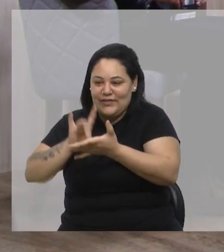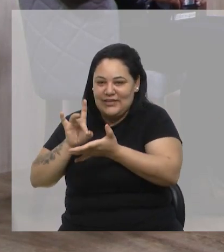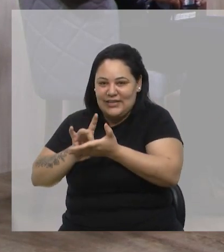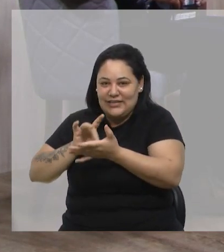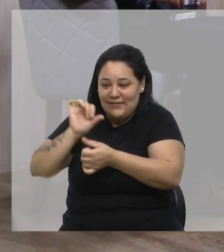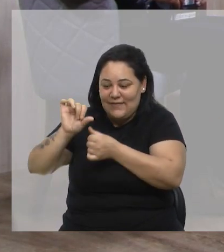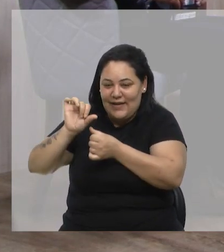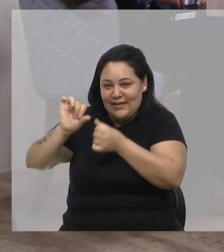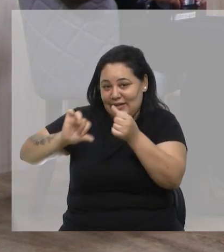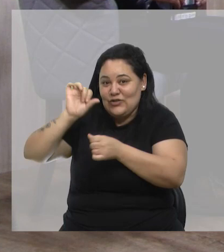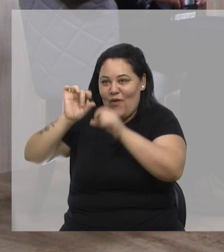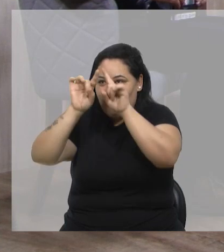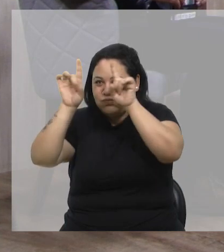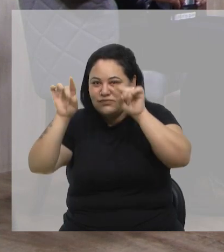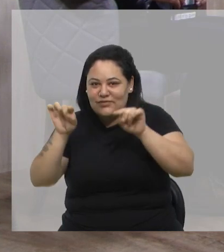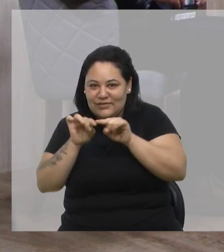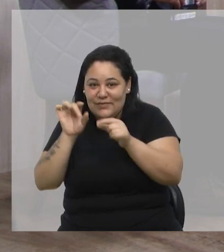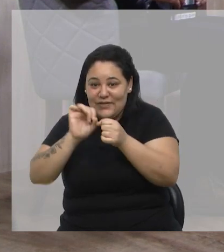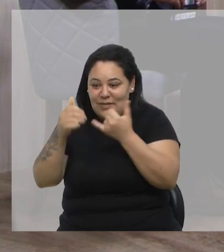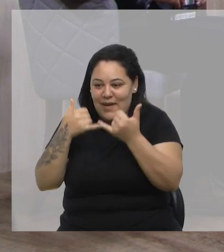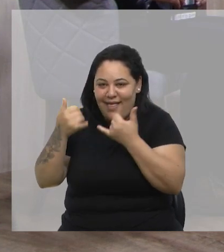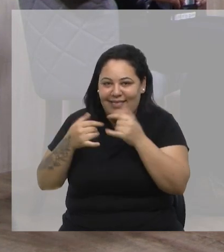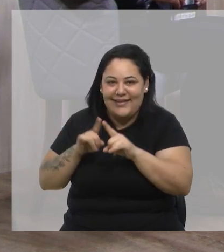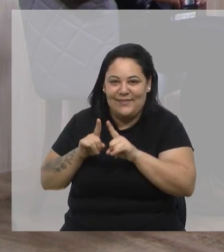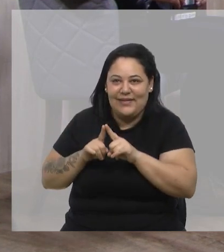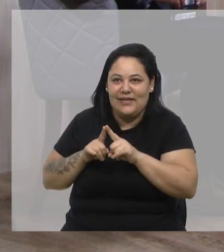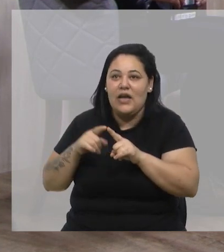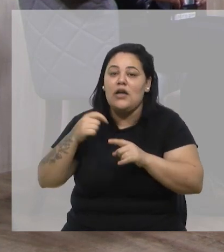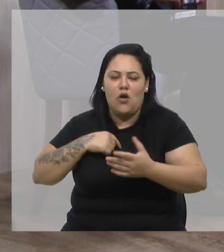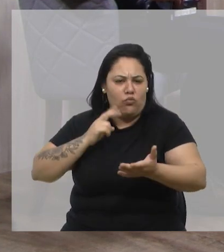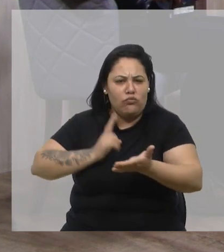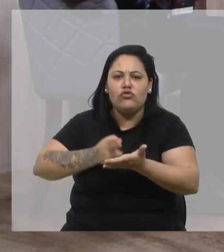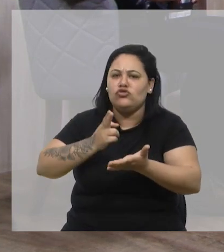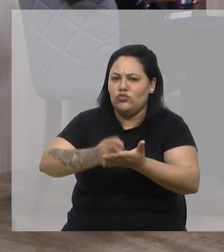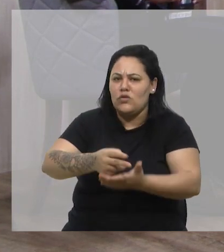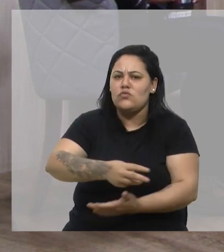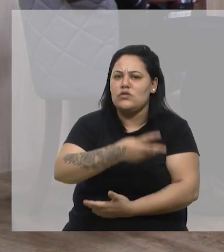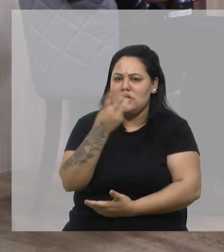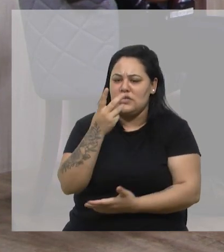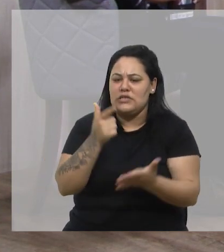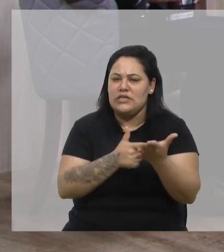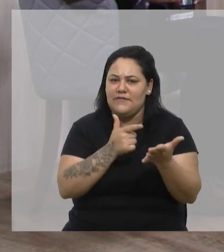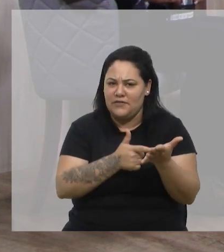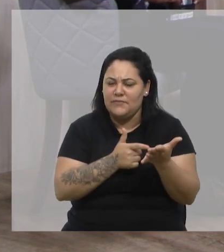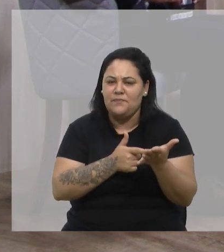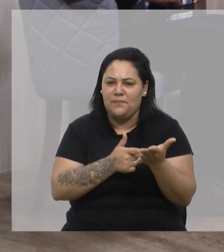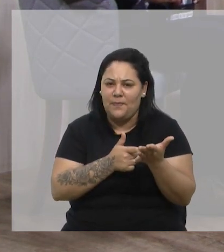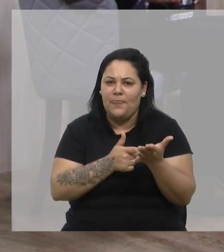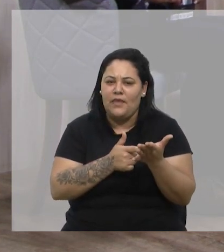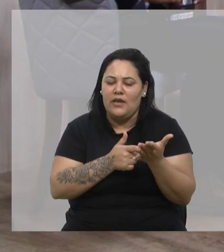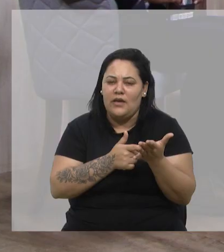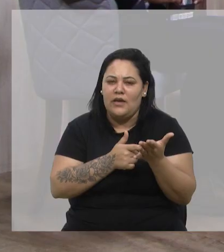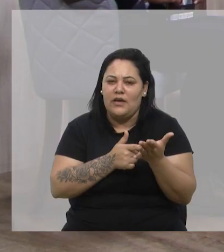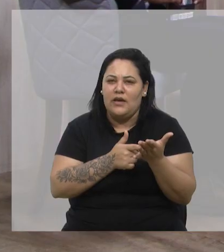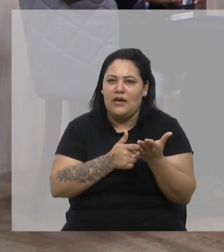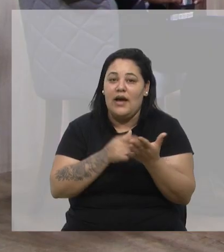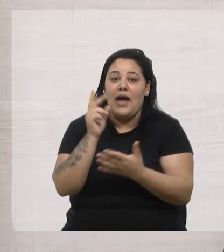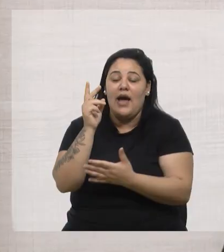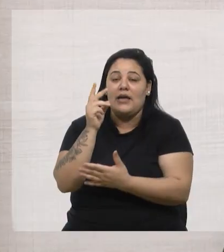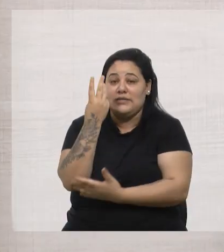forma da narrativa dos quadrinhos, né? Tanto que isso é uma coisa que eu tentei manter em todos os 3 contos, né? As 3